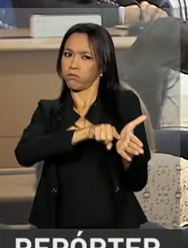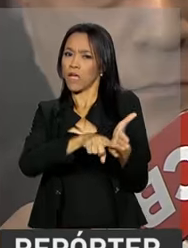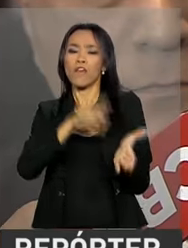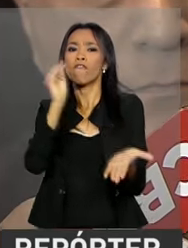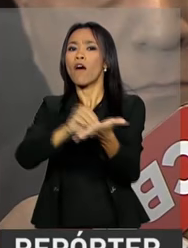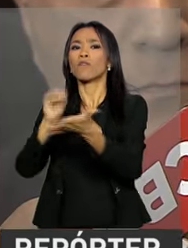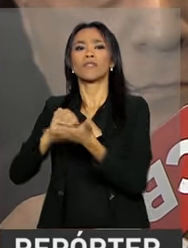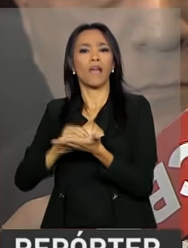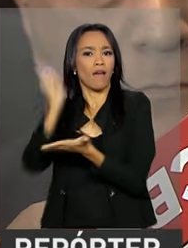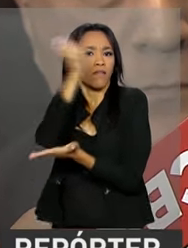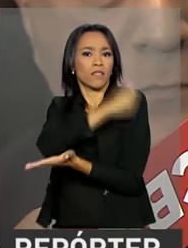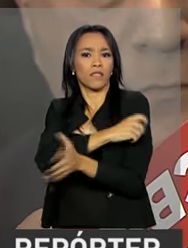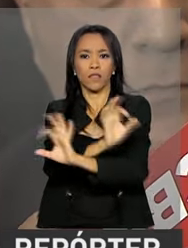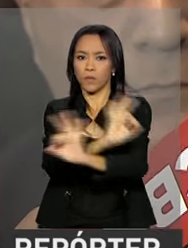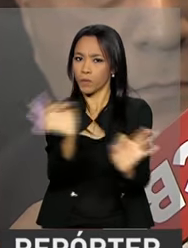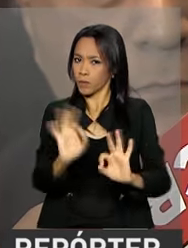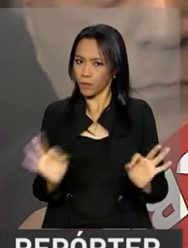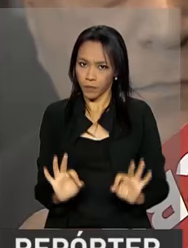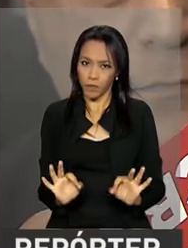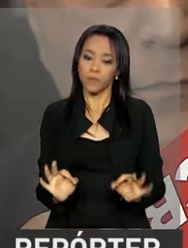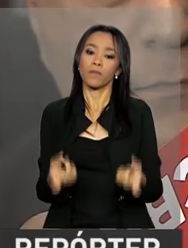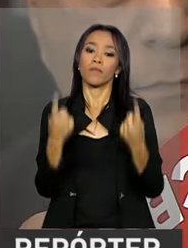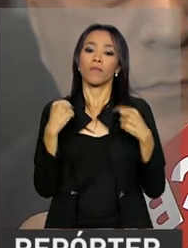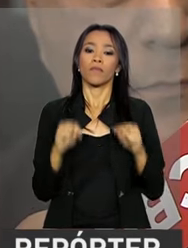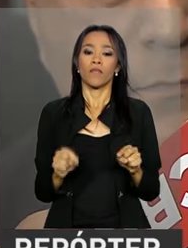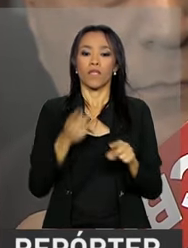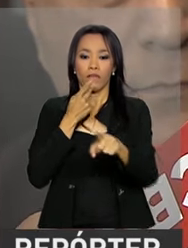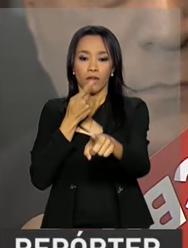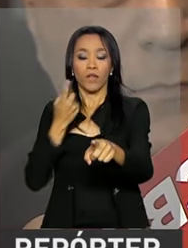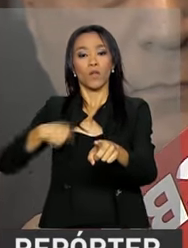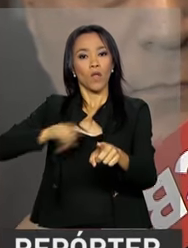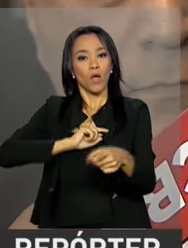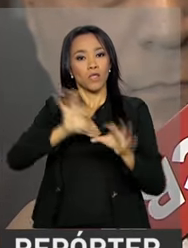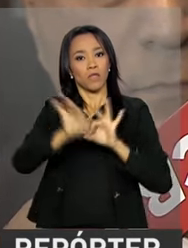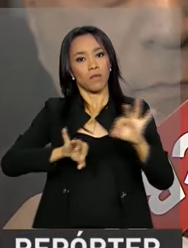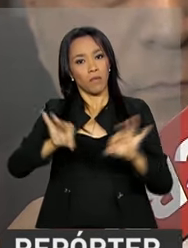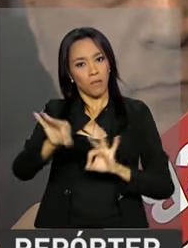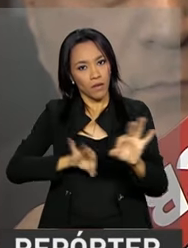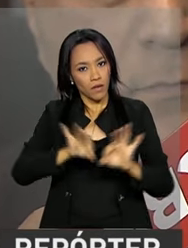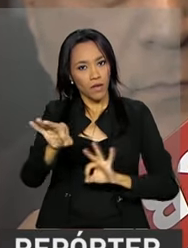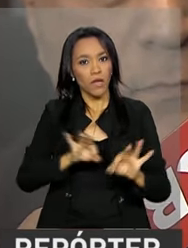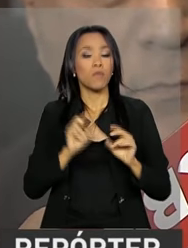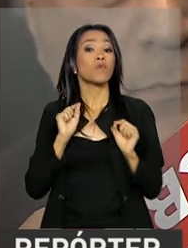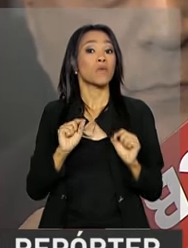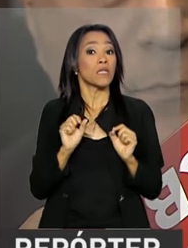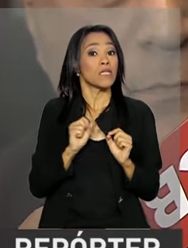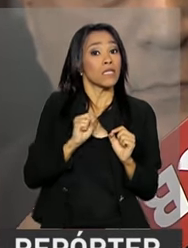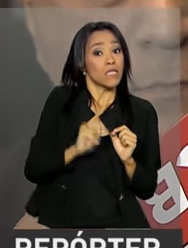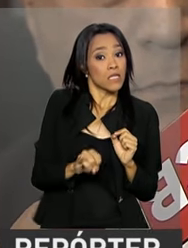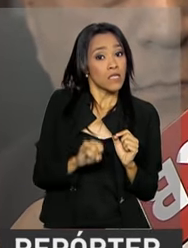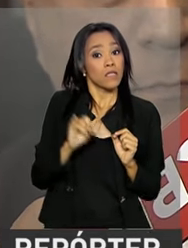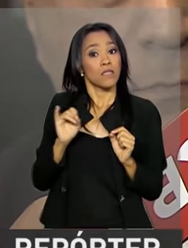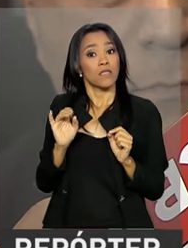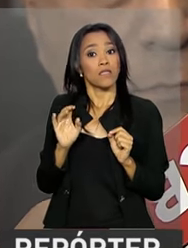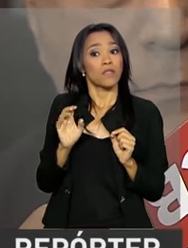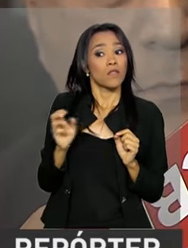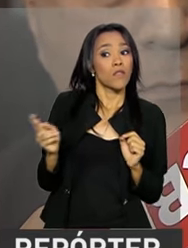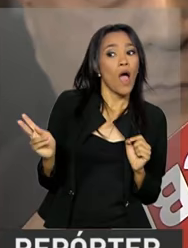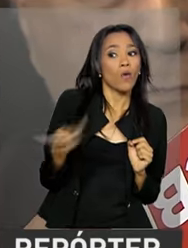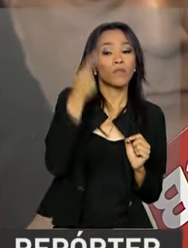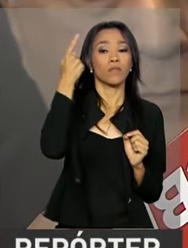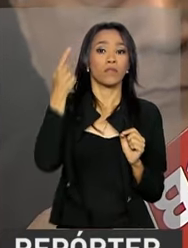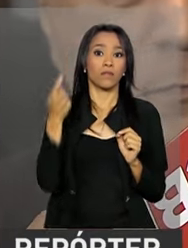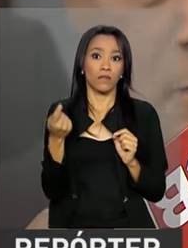ninguém não faltam os títulos o que nós estamos nos preparando é para a necessidade por novos resultados de